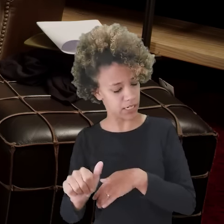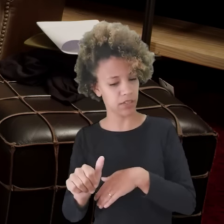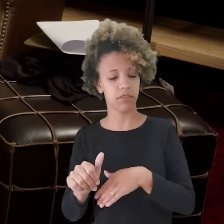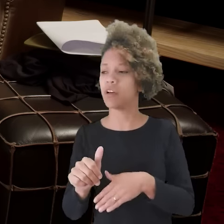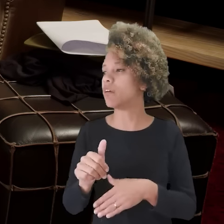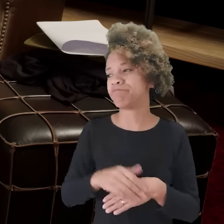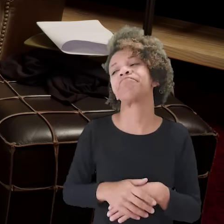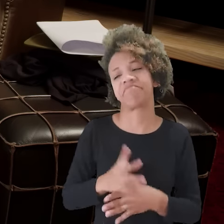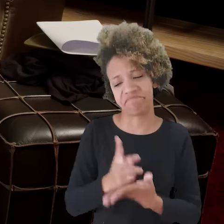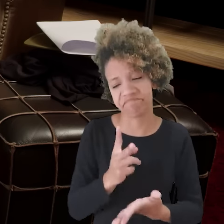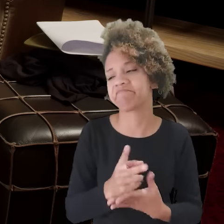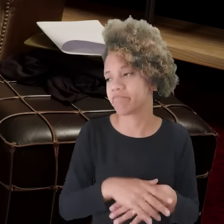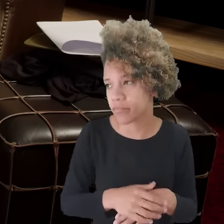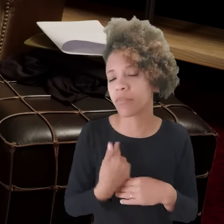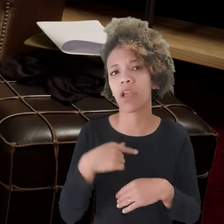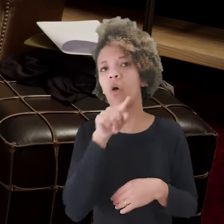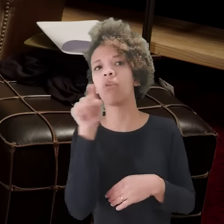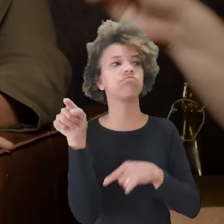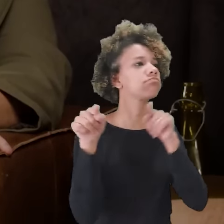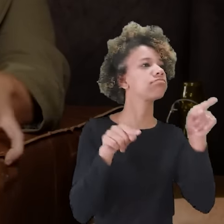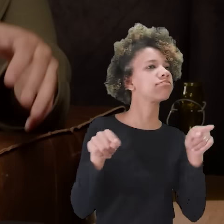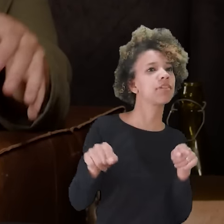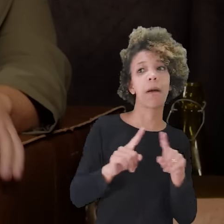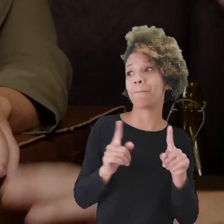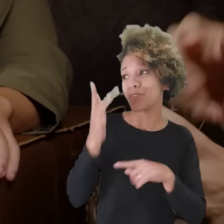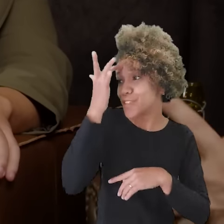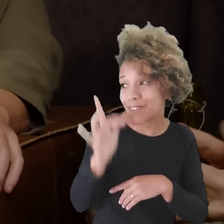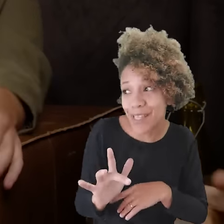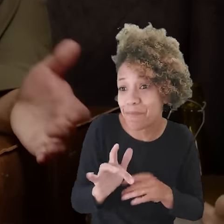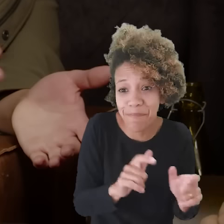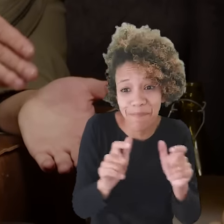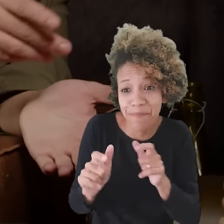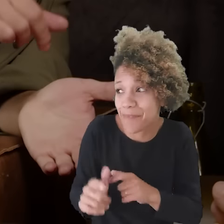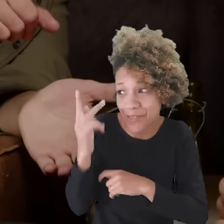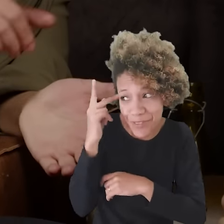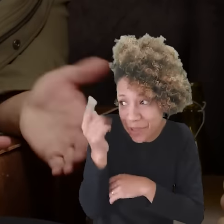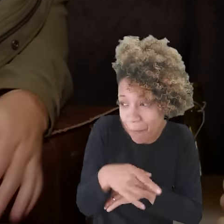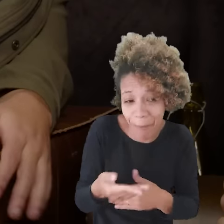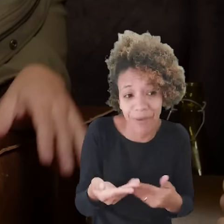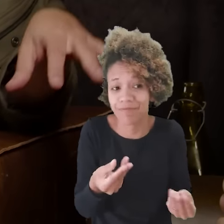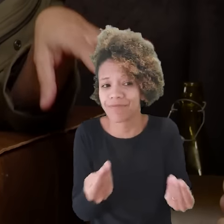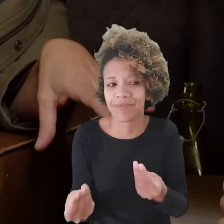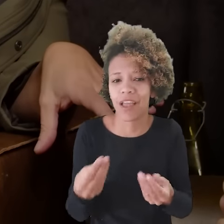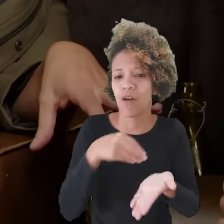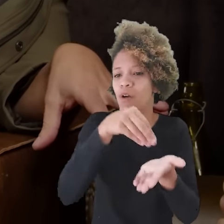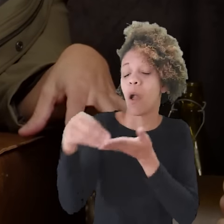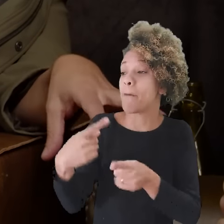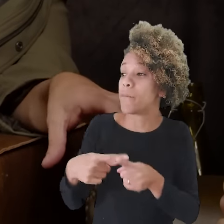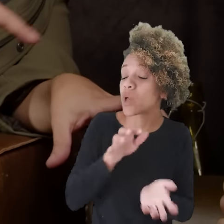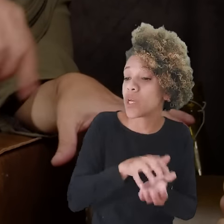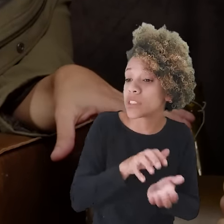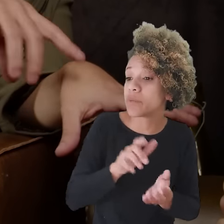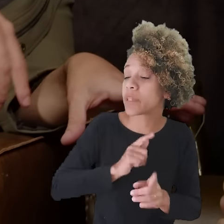no Recife a todo momento você tá ligado de onde é que você aponta para onde é que tá o mar e o Foz você não saber a Veneza brasileira as coisas que queria responder isso a menina brasileira é porque eu